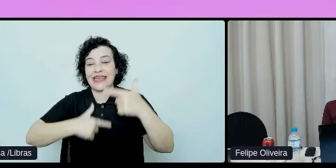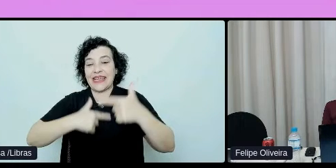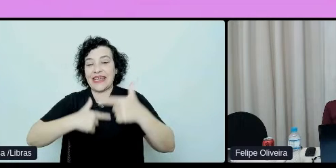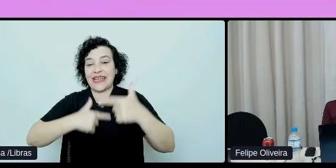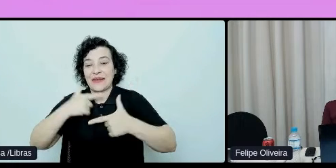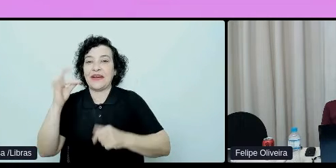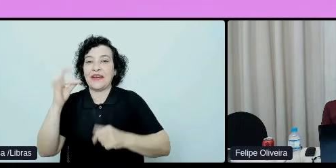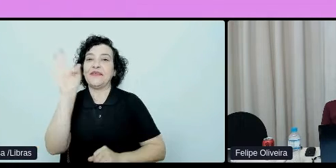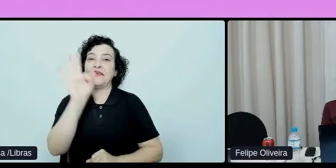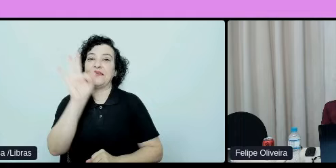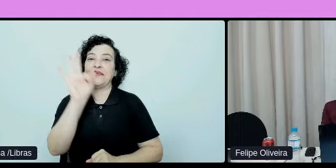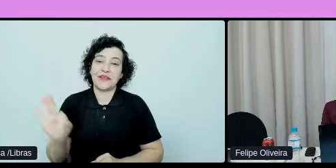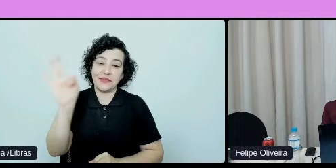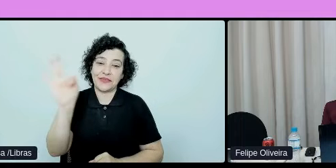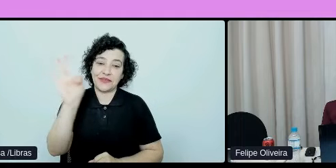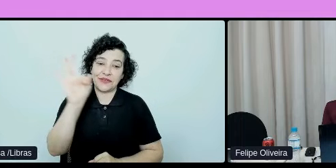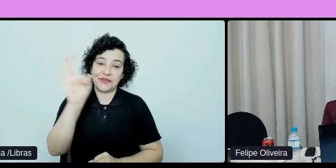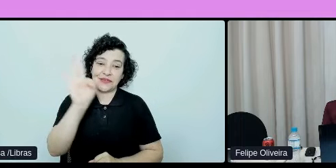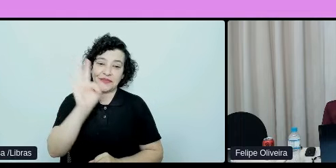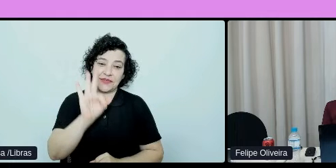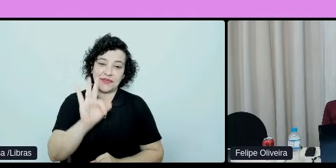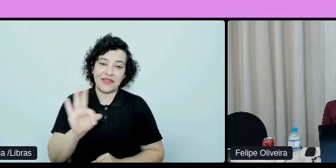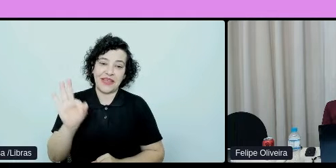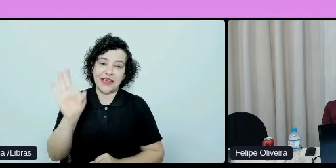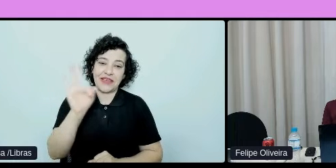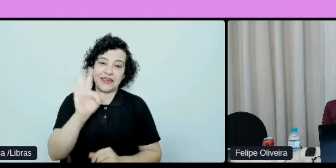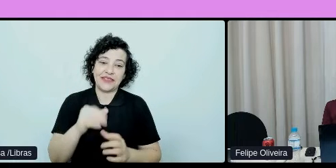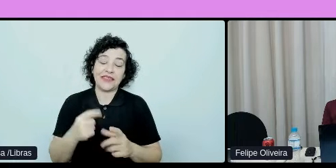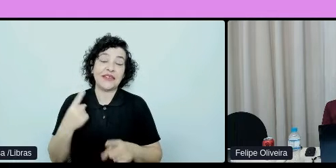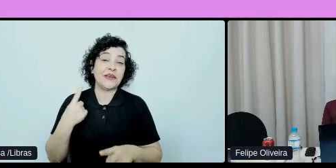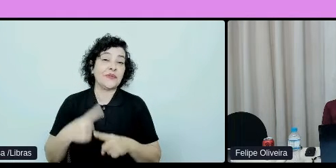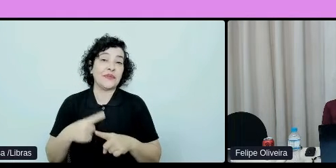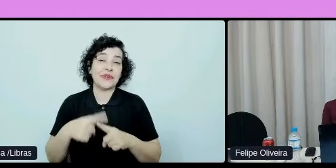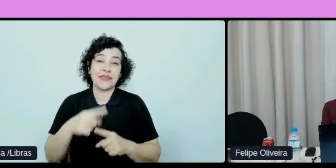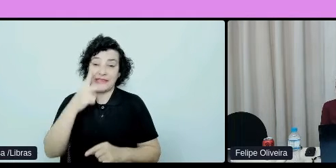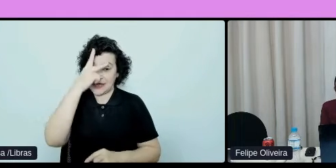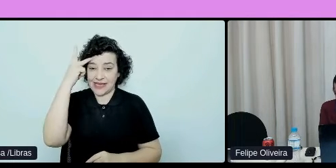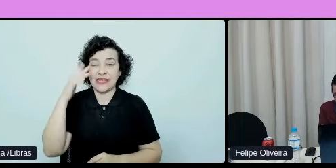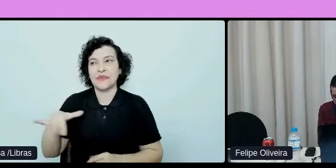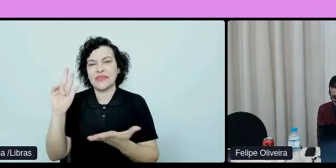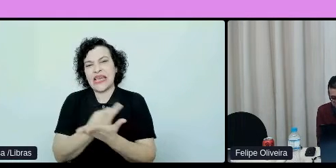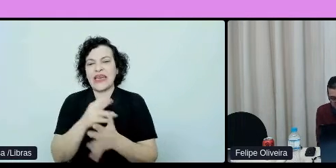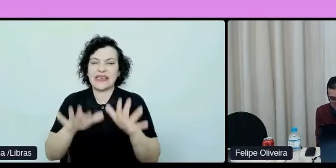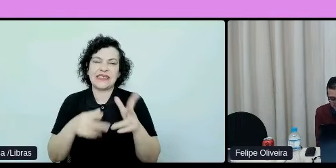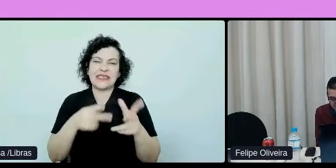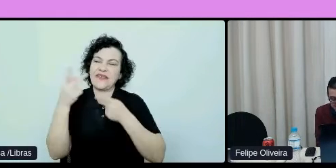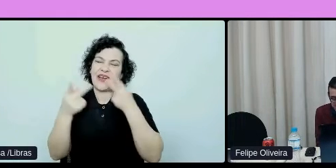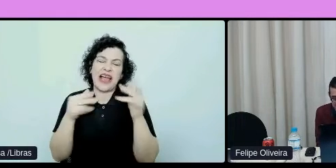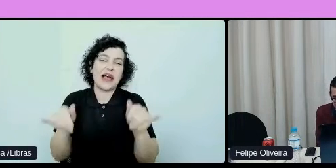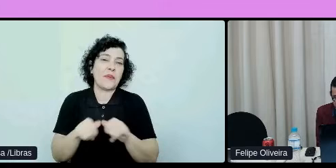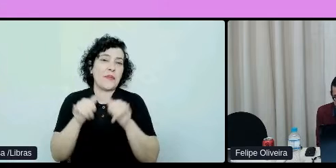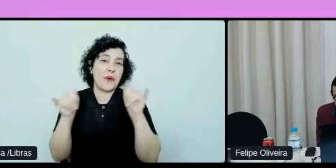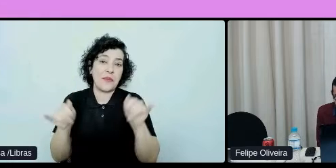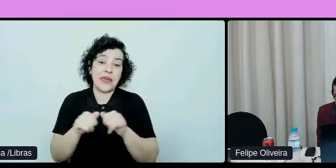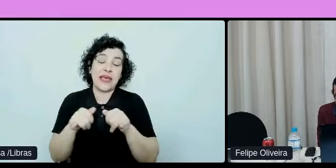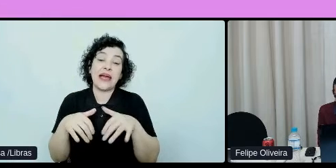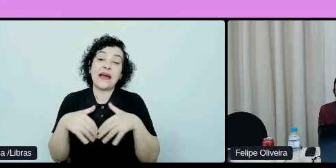faculdade, porque as pessoas erram, né? É normal errar. Às vezes a gente fala umas asneiras mesmo, tá tudo certo.